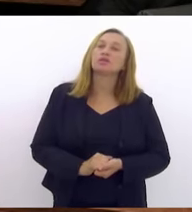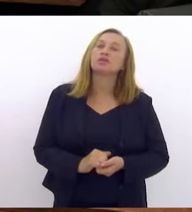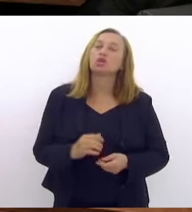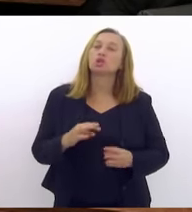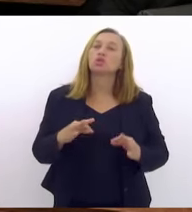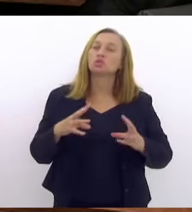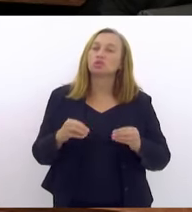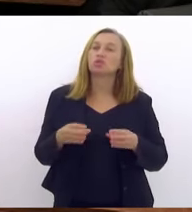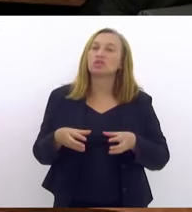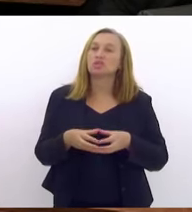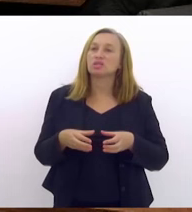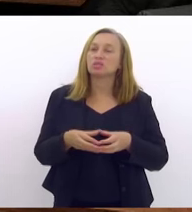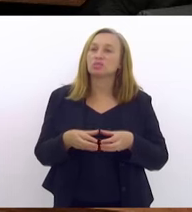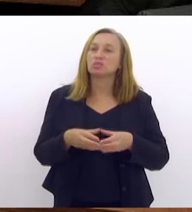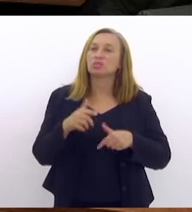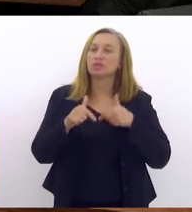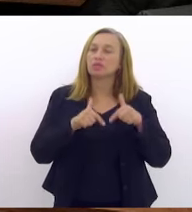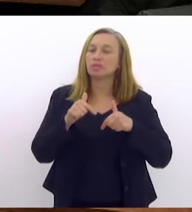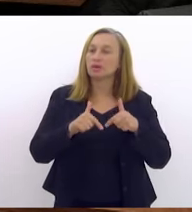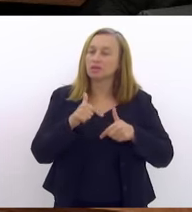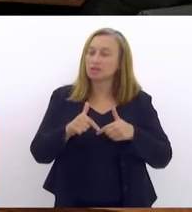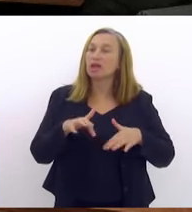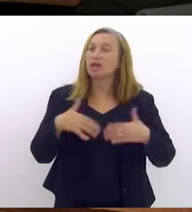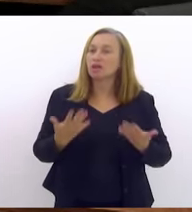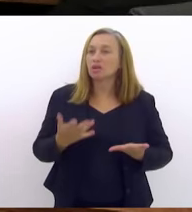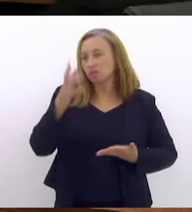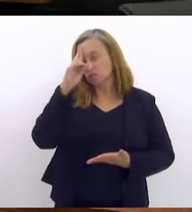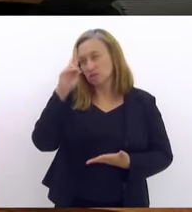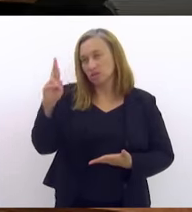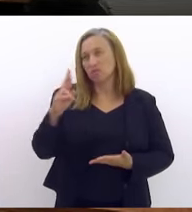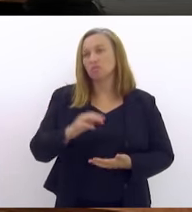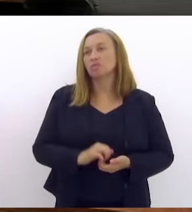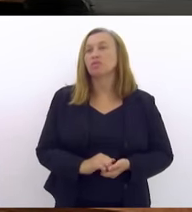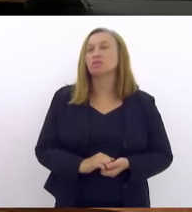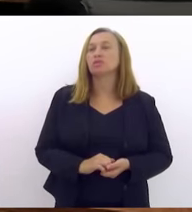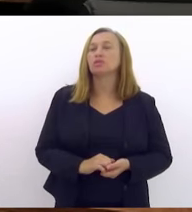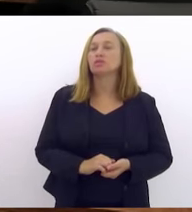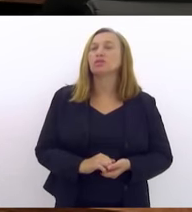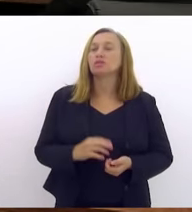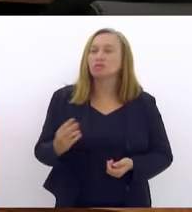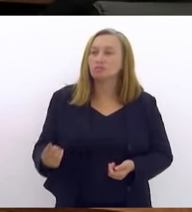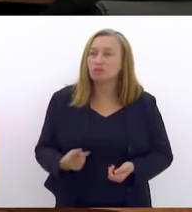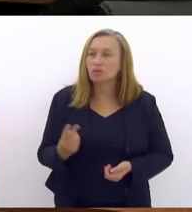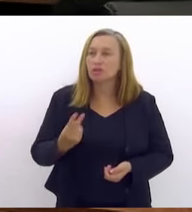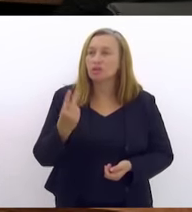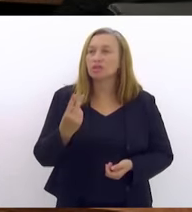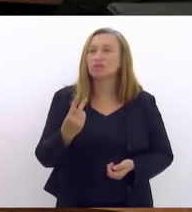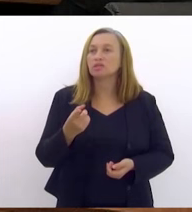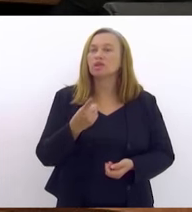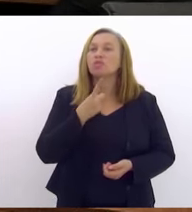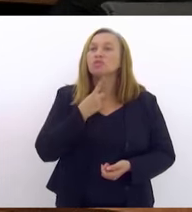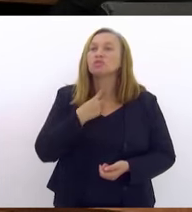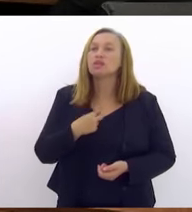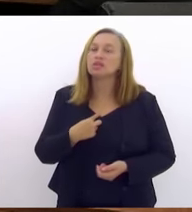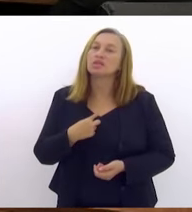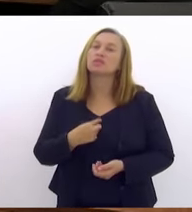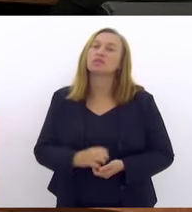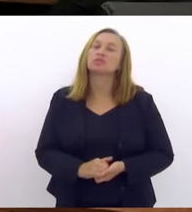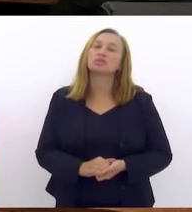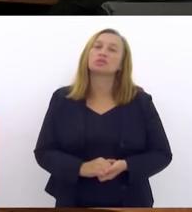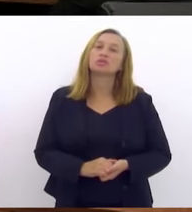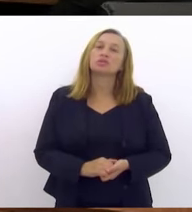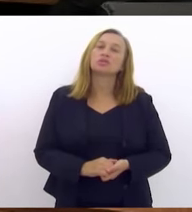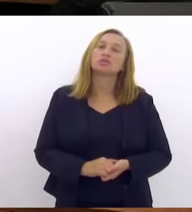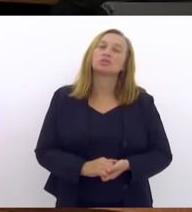toda essa equipe que está trabalhando. Então o senhor pega e honra a vontade